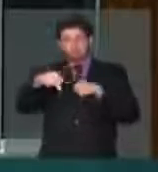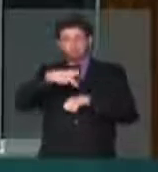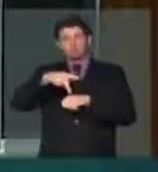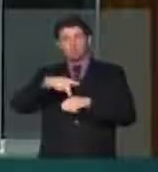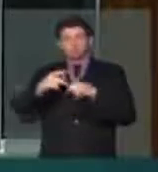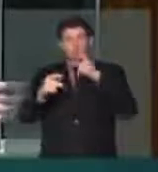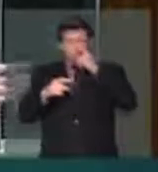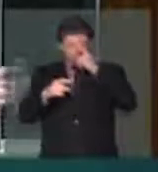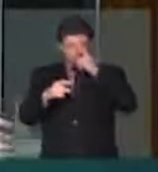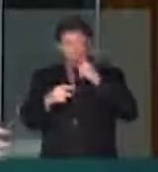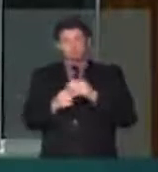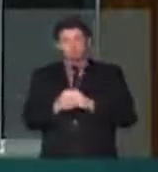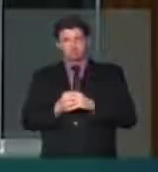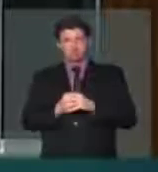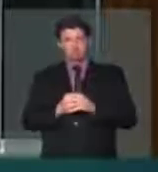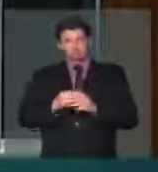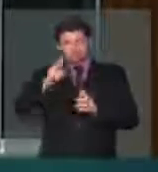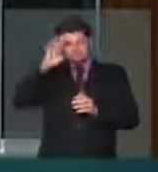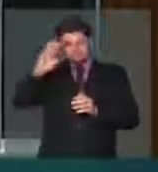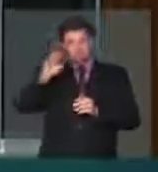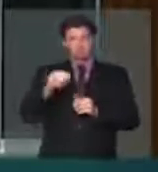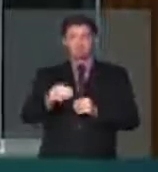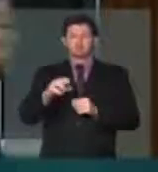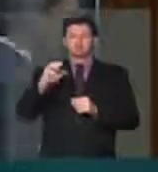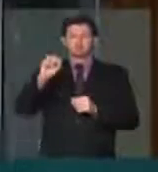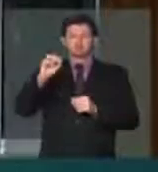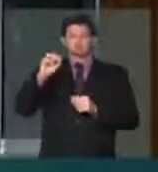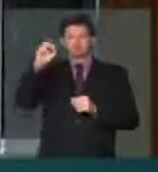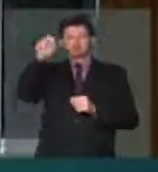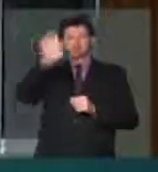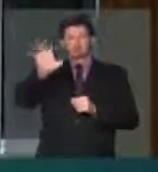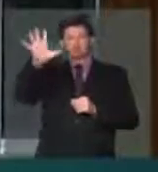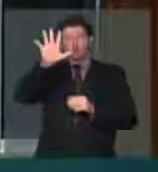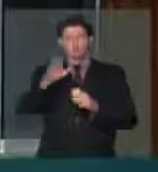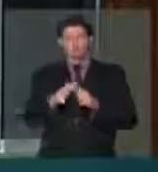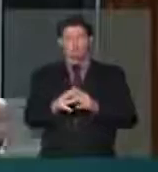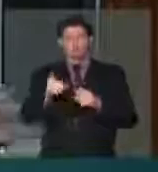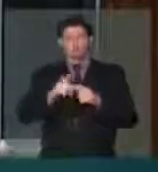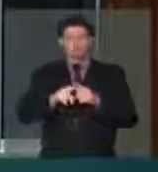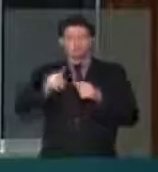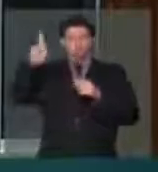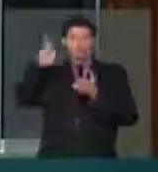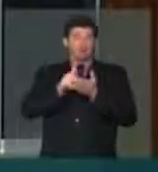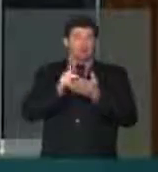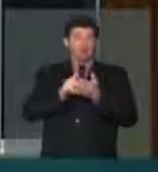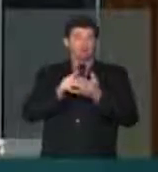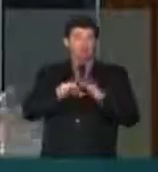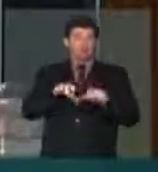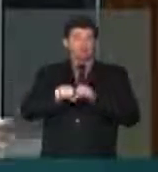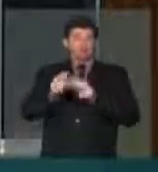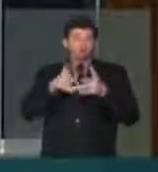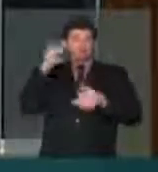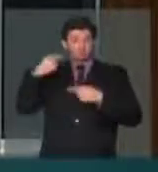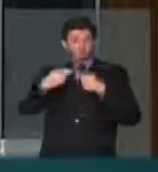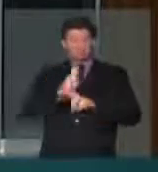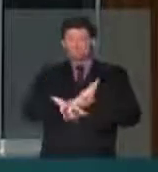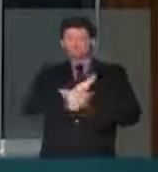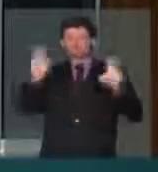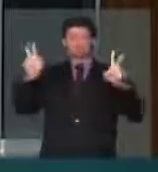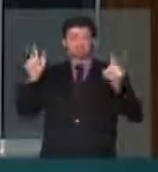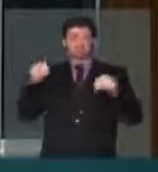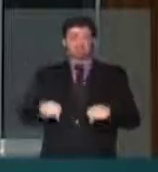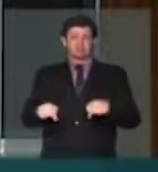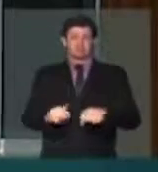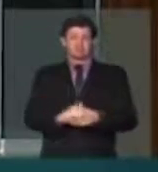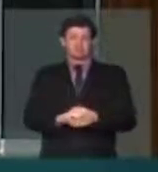países, principalmente do Ocidente Europeu, porque lá a realidade da formação política é totalmente